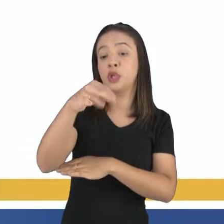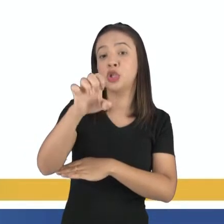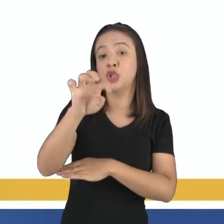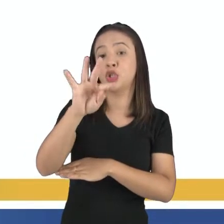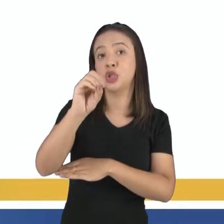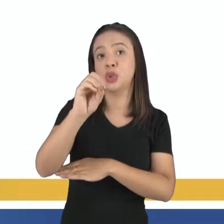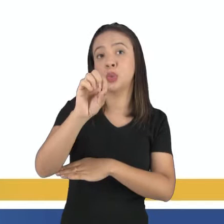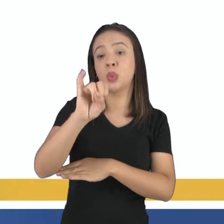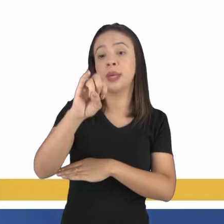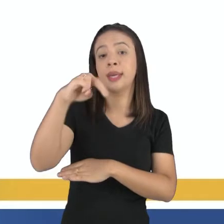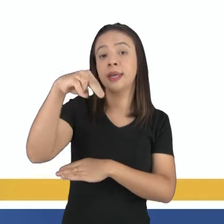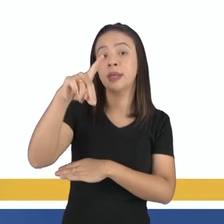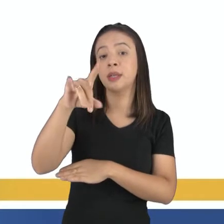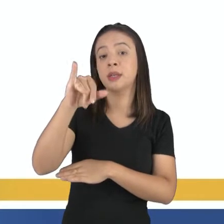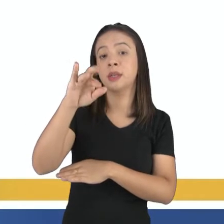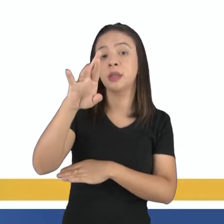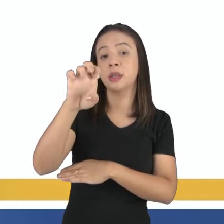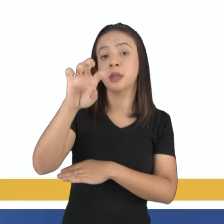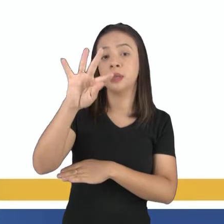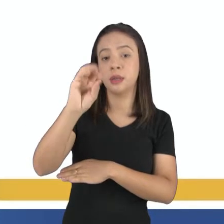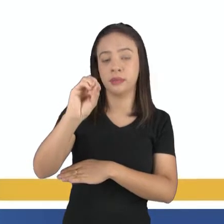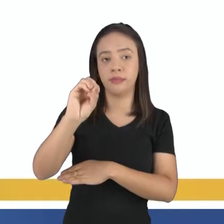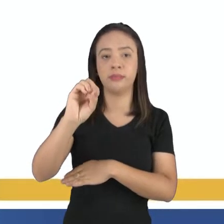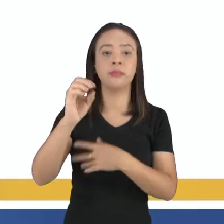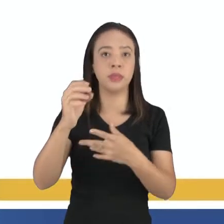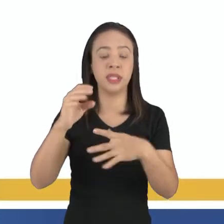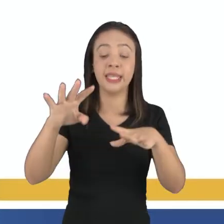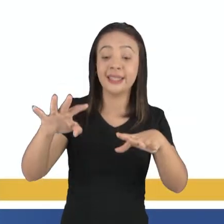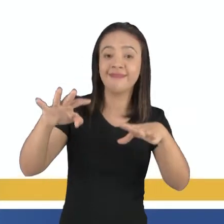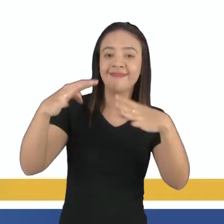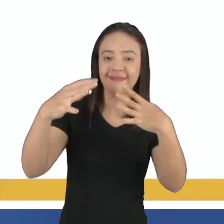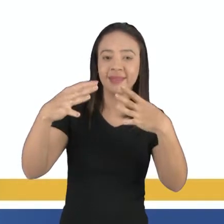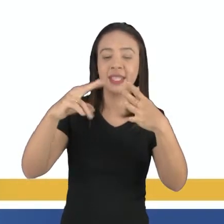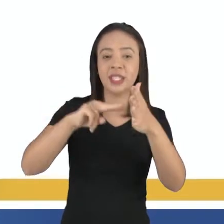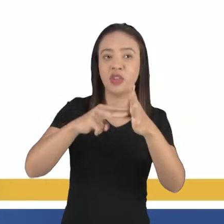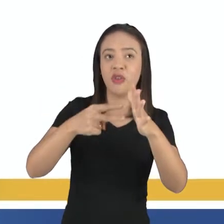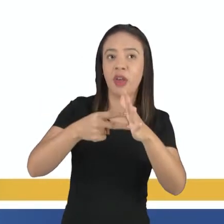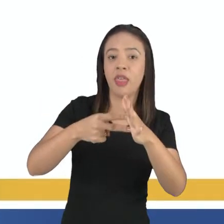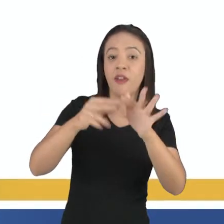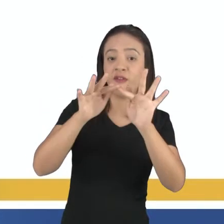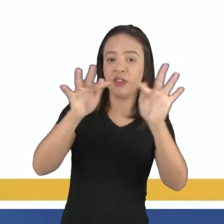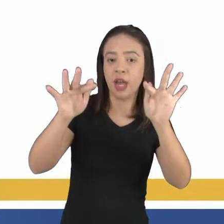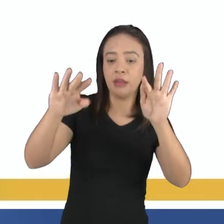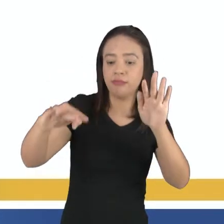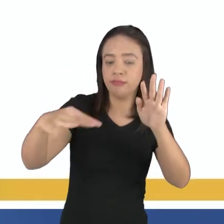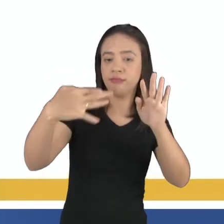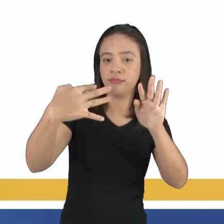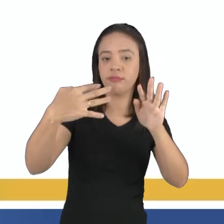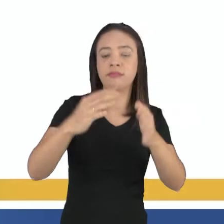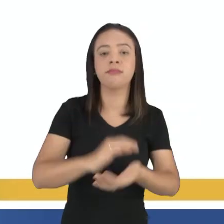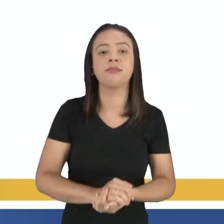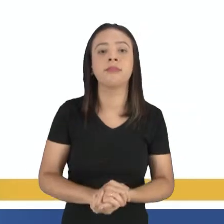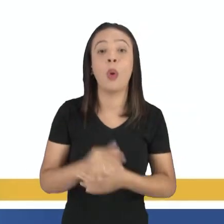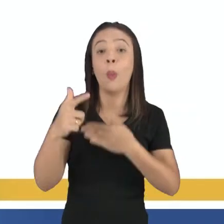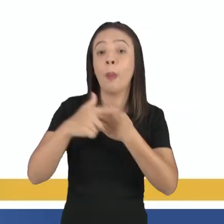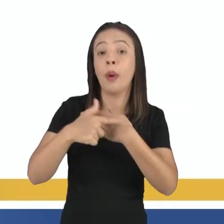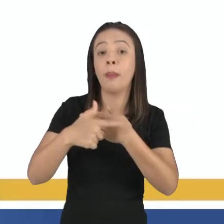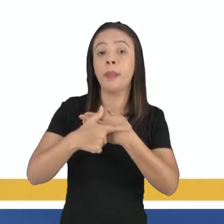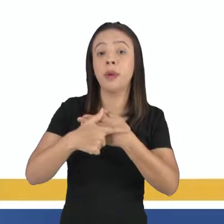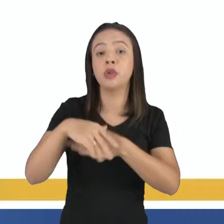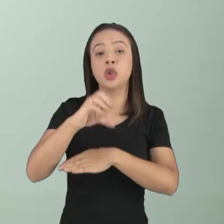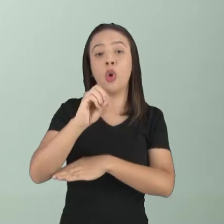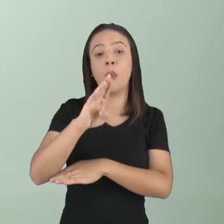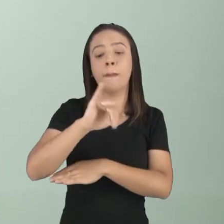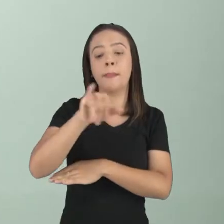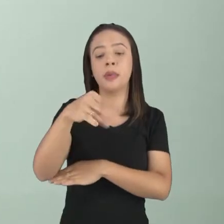função sintática. Então, de que lhe dessem atenção, essa função sintática de quê? De